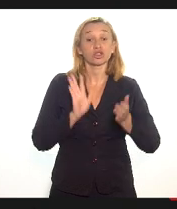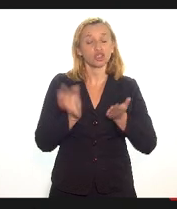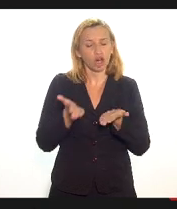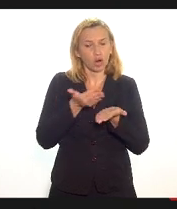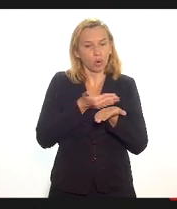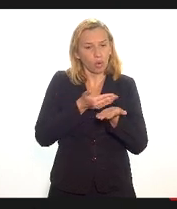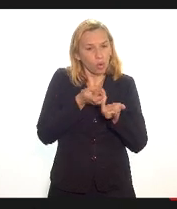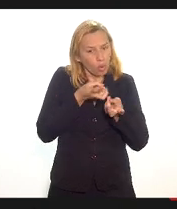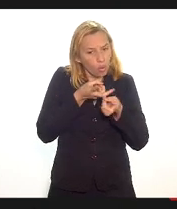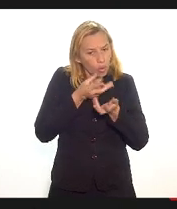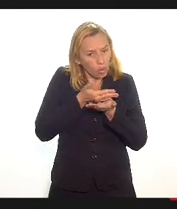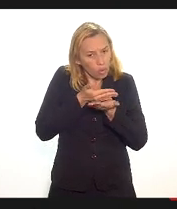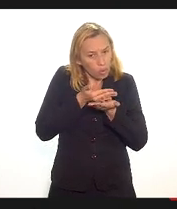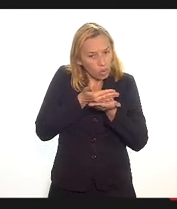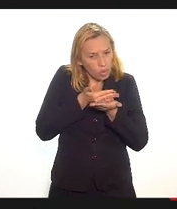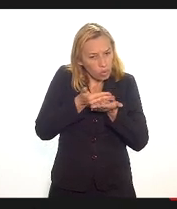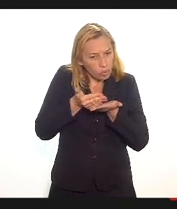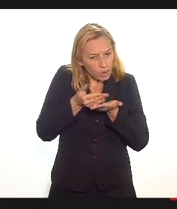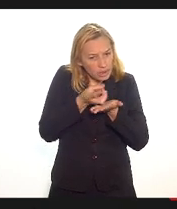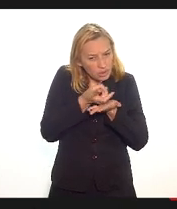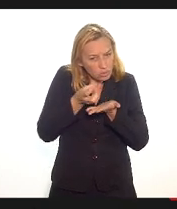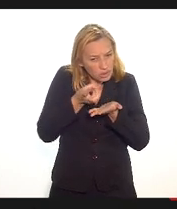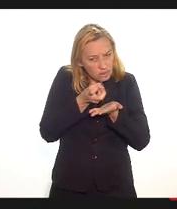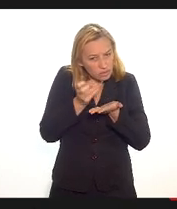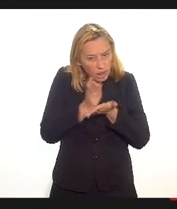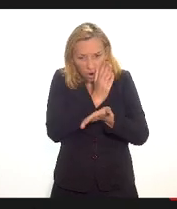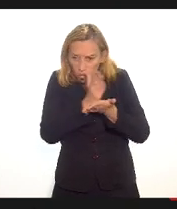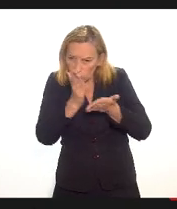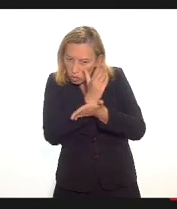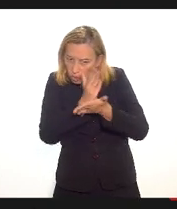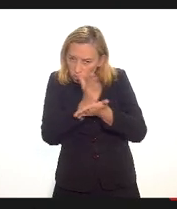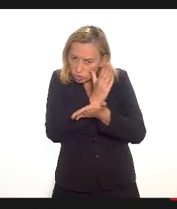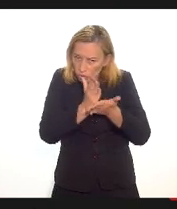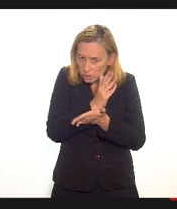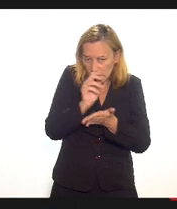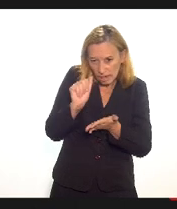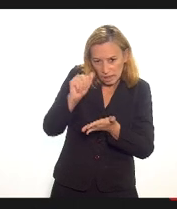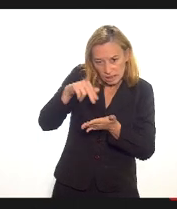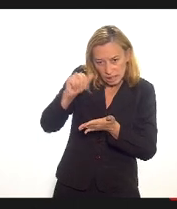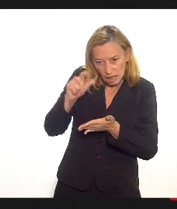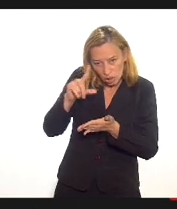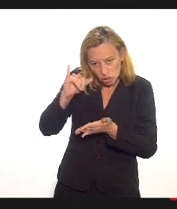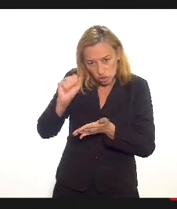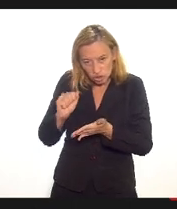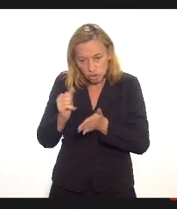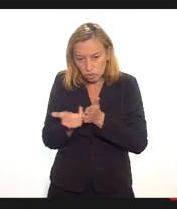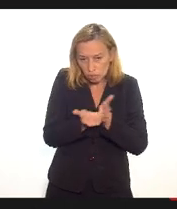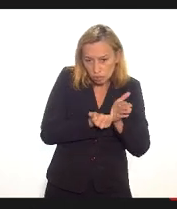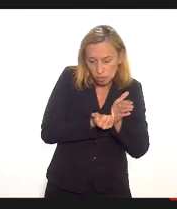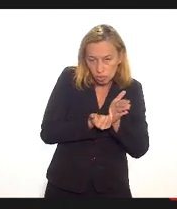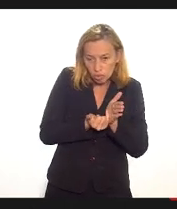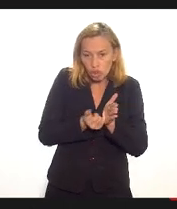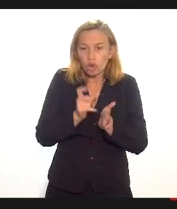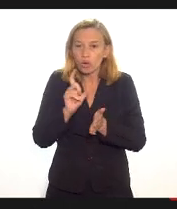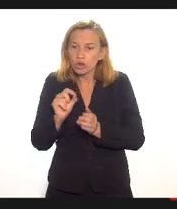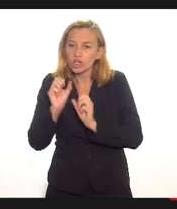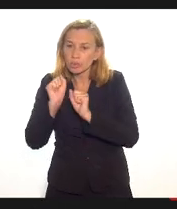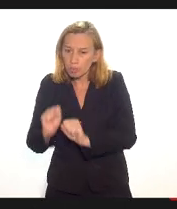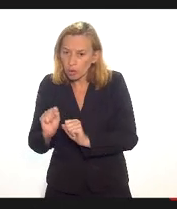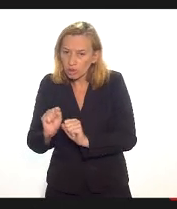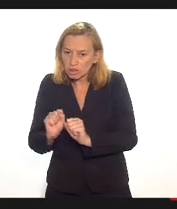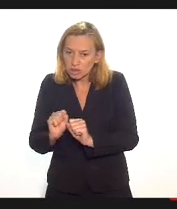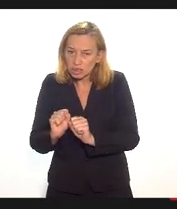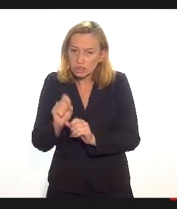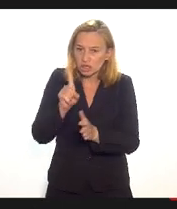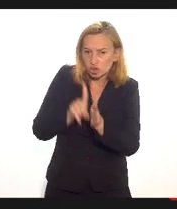começa a encontrar algumas situações de analogia com o imposto de renda, lá ela estabelece o que pode ser deduzido.